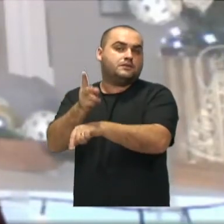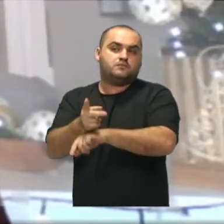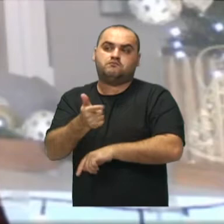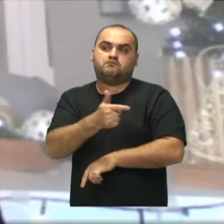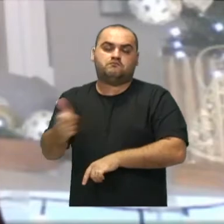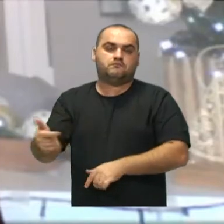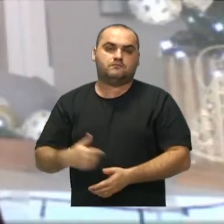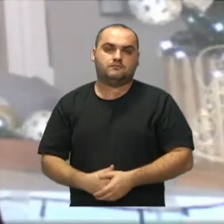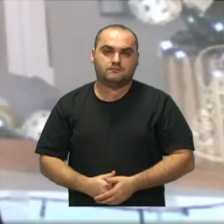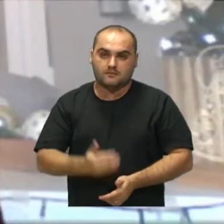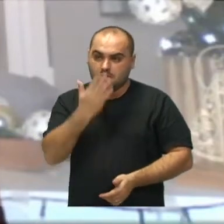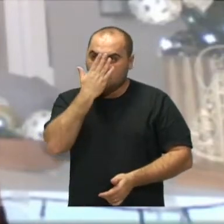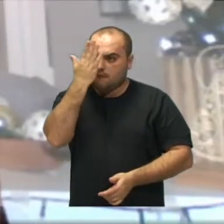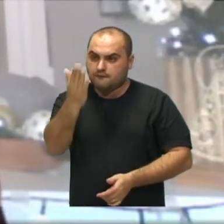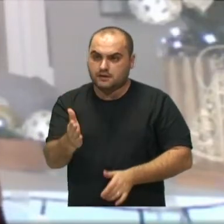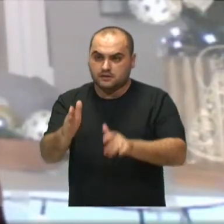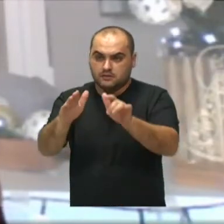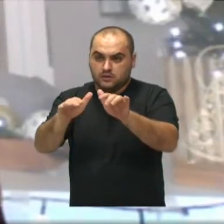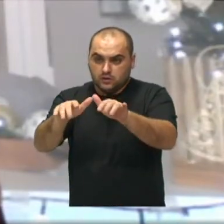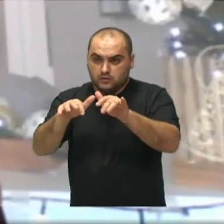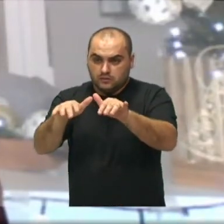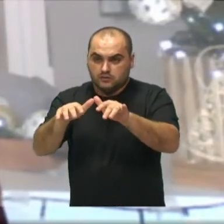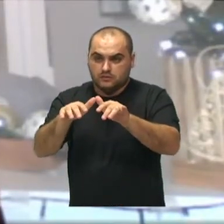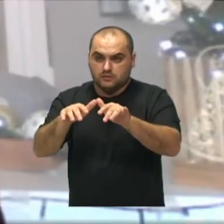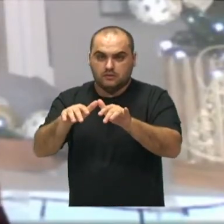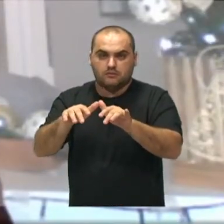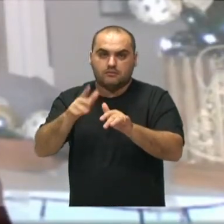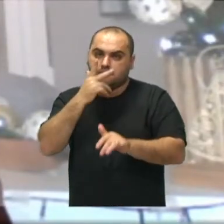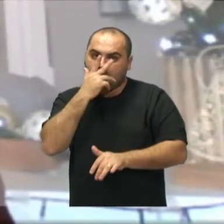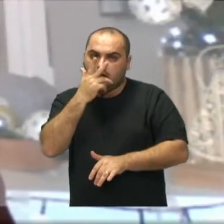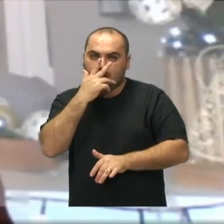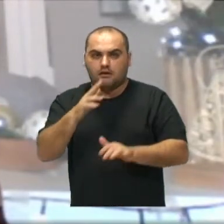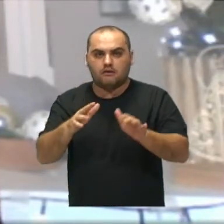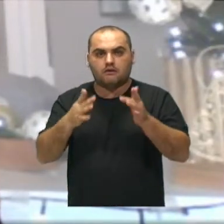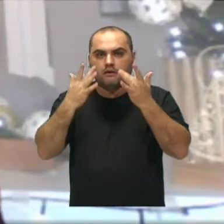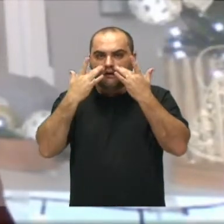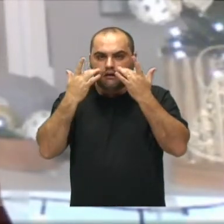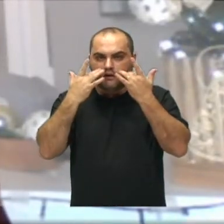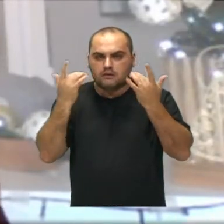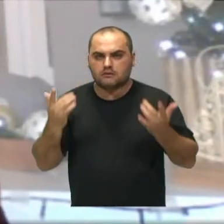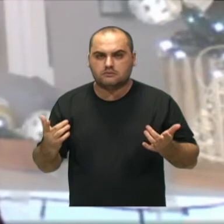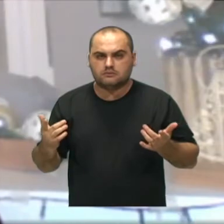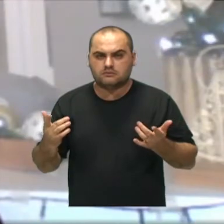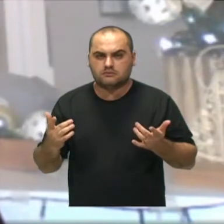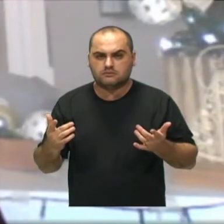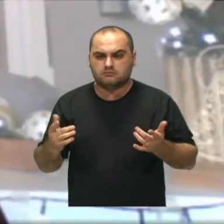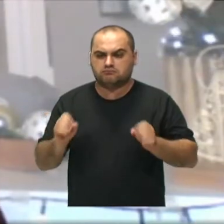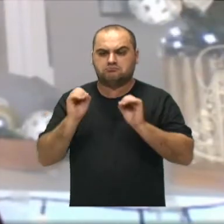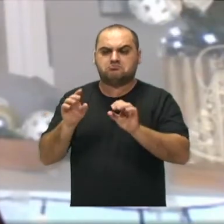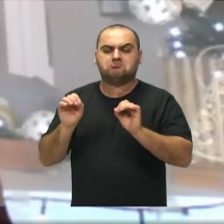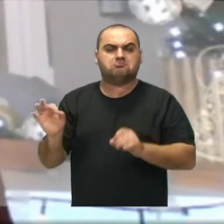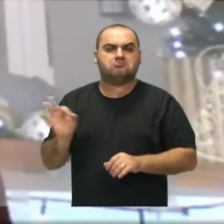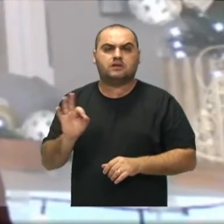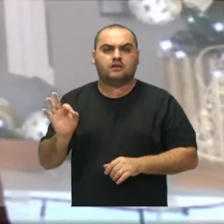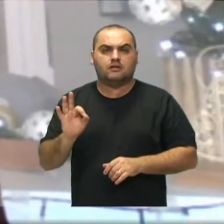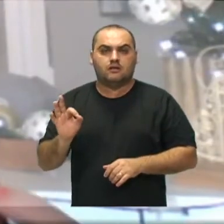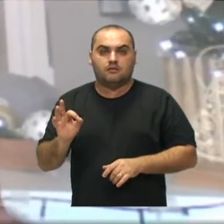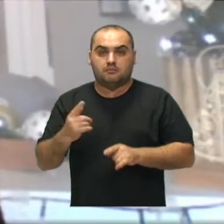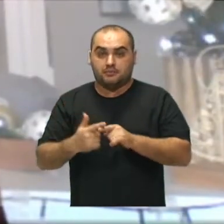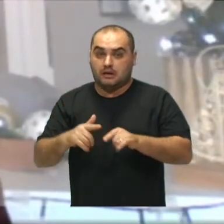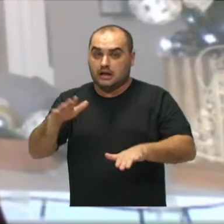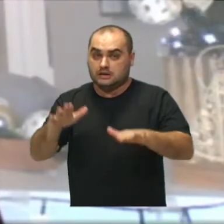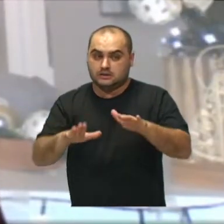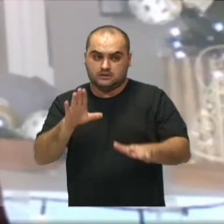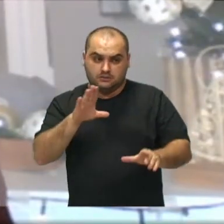Tá na frente de um computador, às vezes é mais uma coisa teatral do que uma educação. Porque às vezes na sala de aula